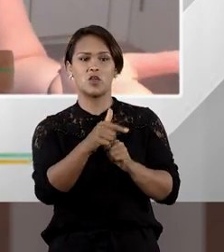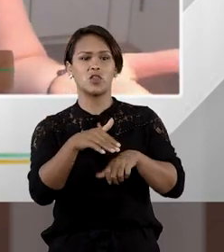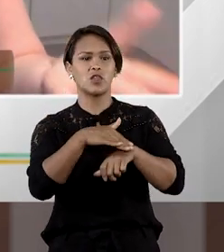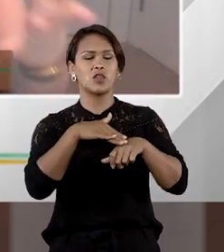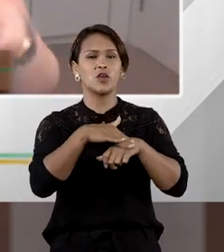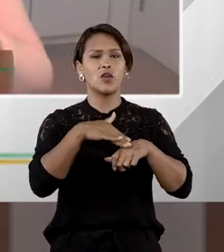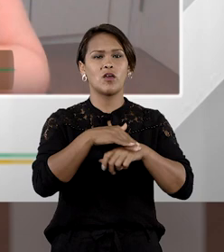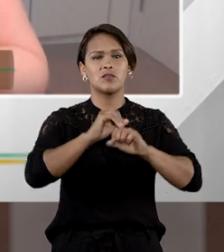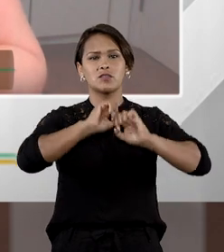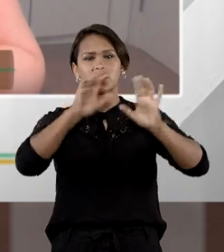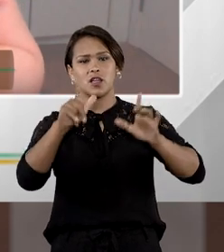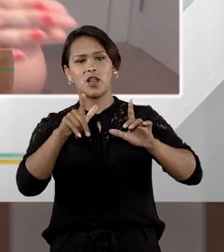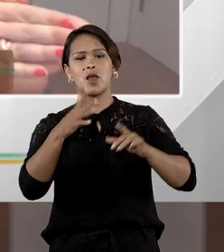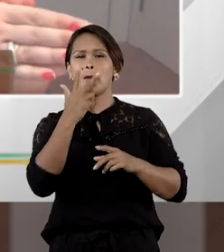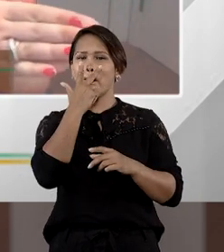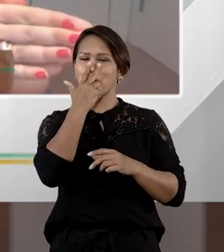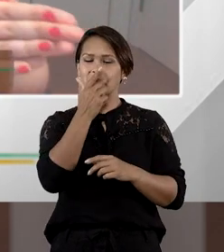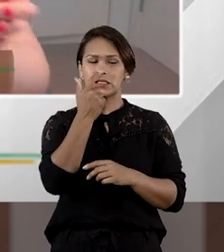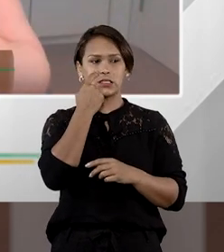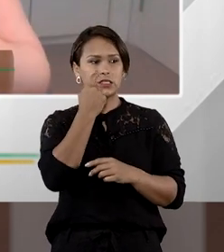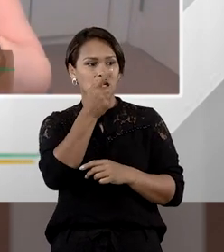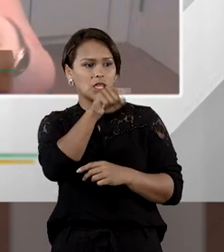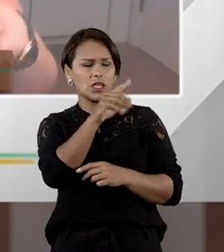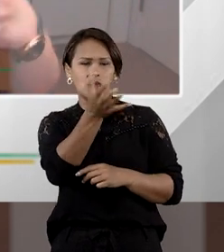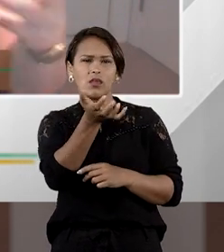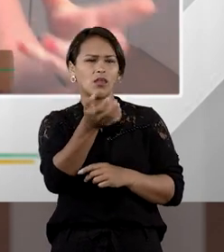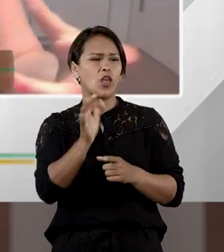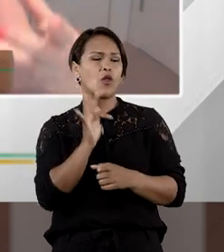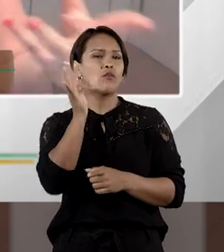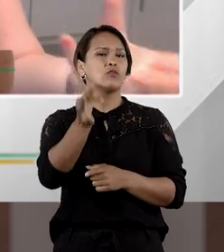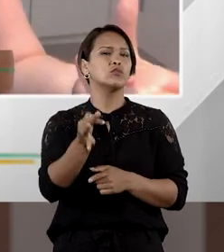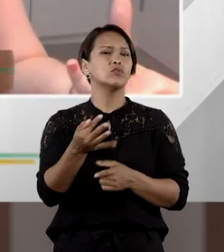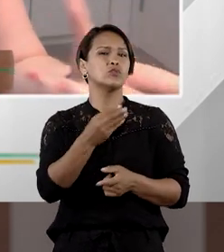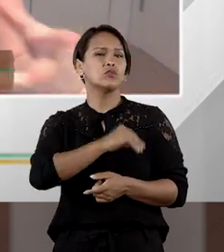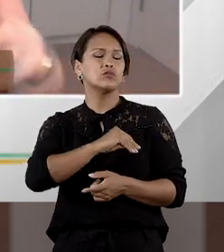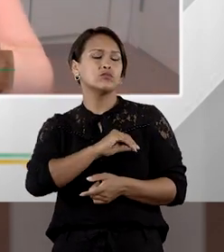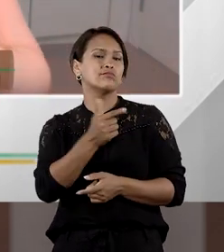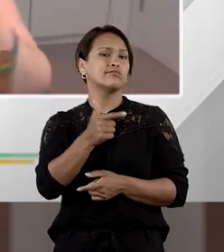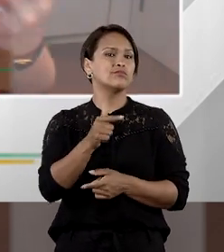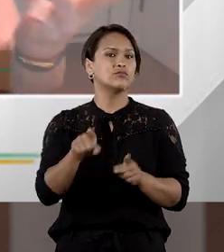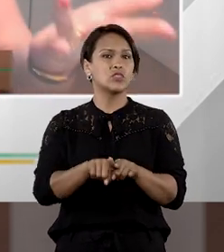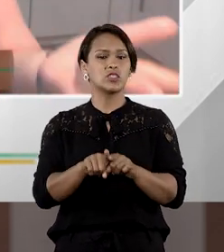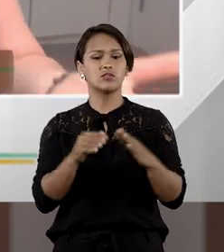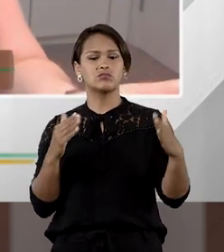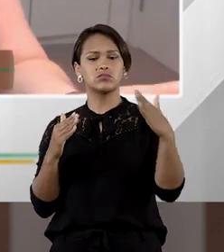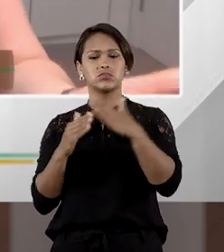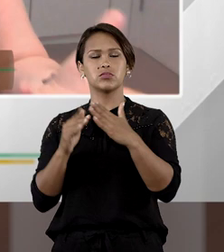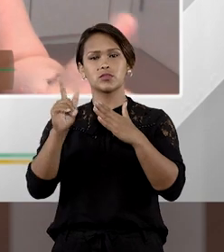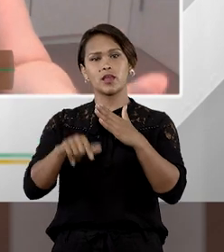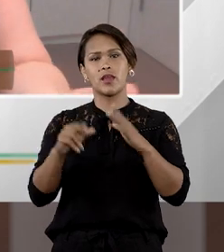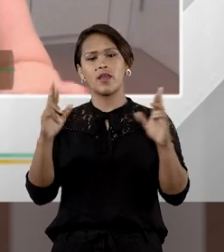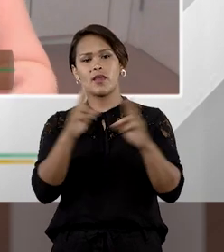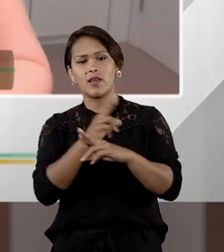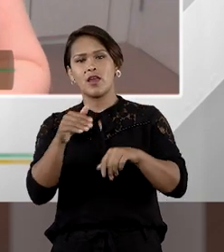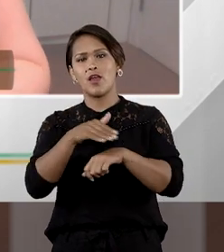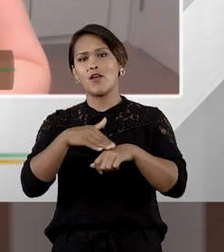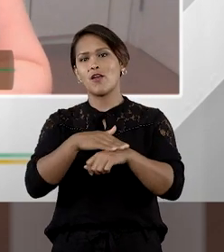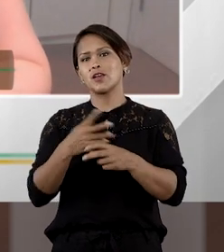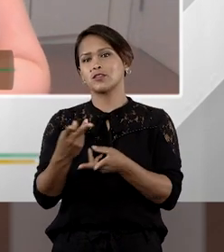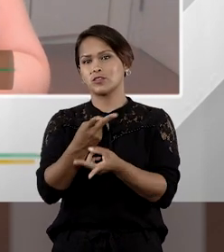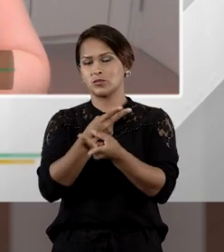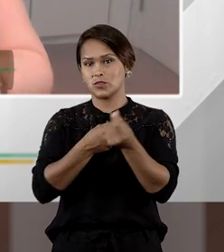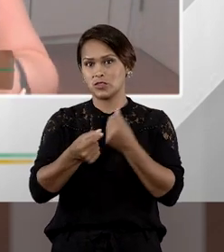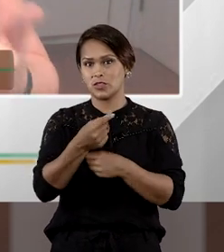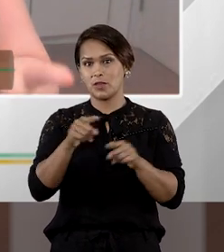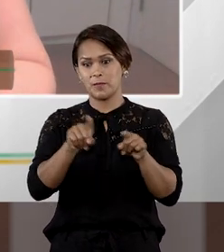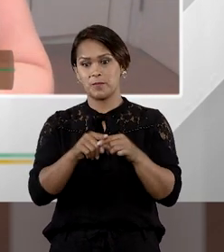conversas claras, porque vai parecer que a pessoa é interesseira de querer saber como é que são os ganhos da outra, né? Existe um tabu em relação à conversa sobre dinheiro.